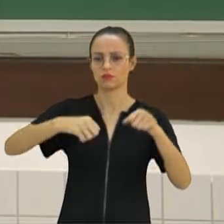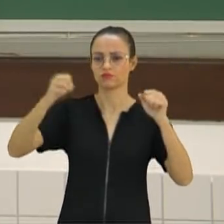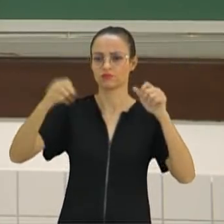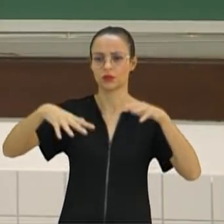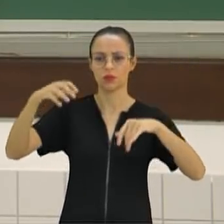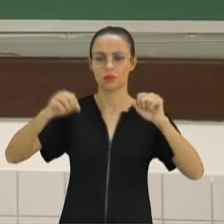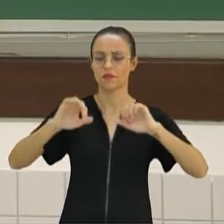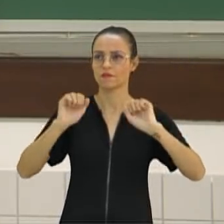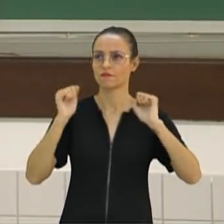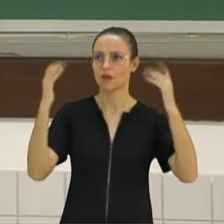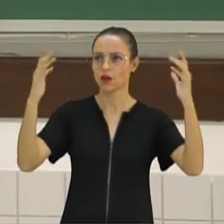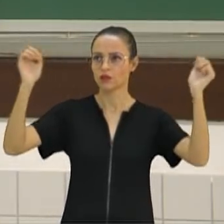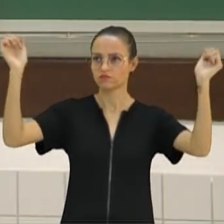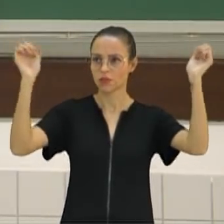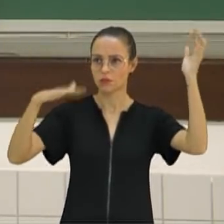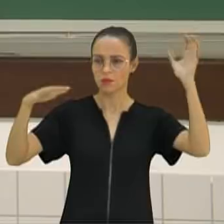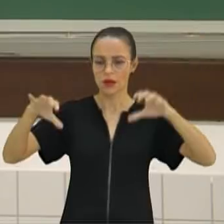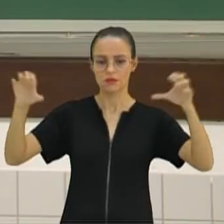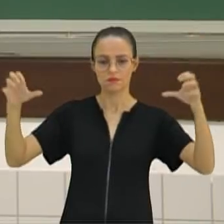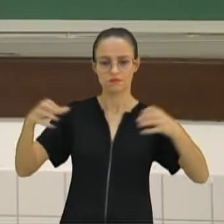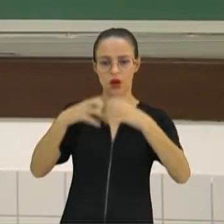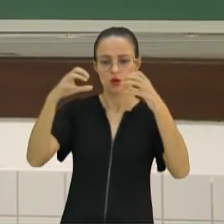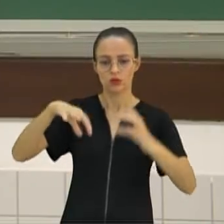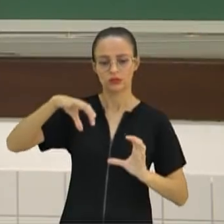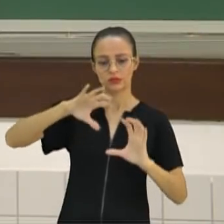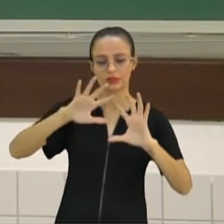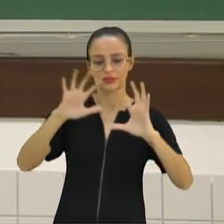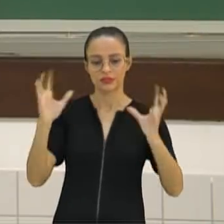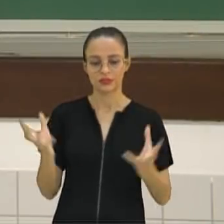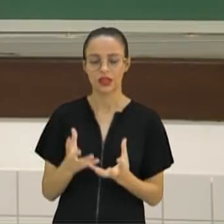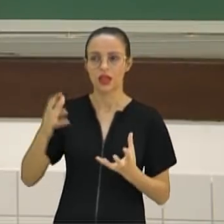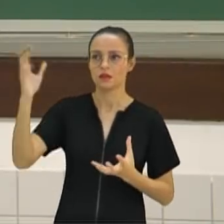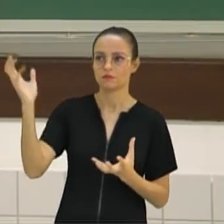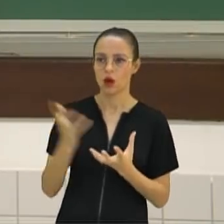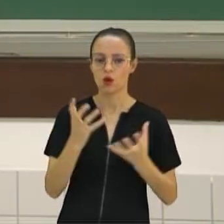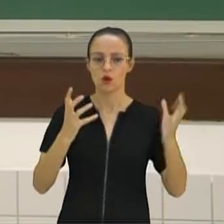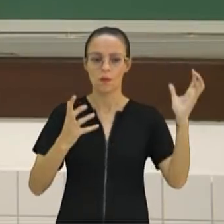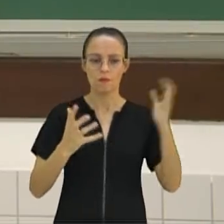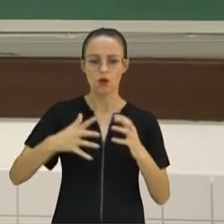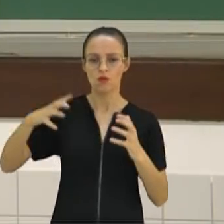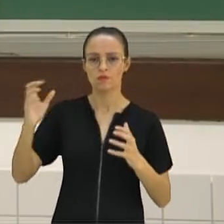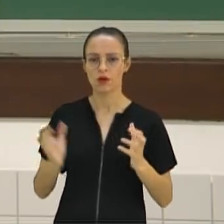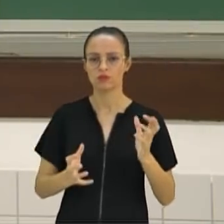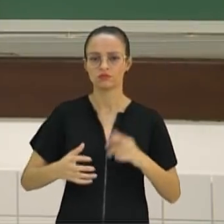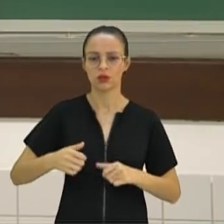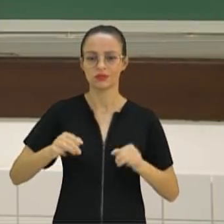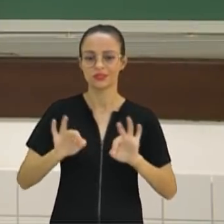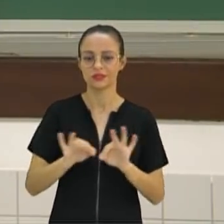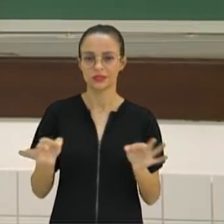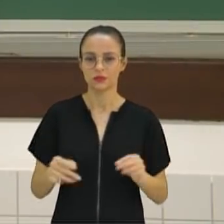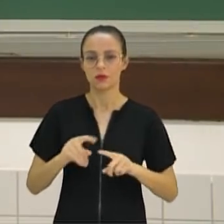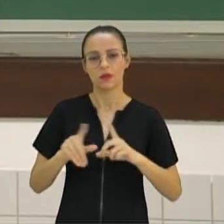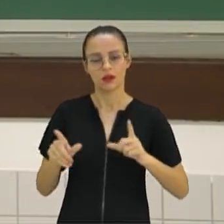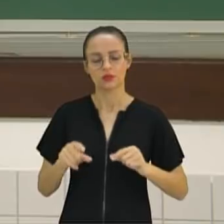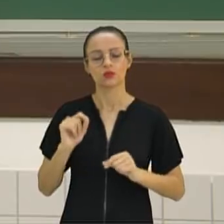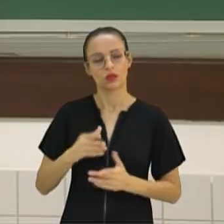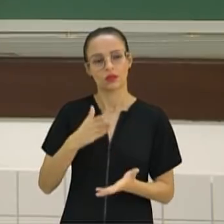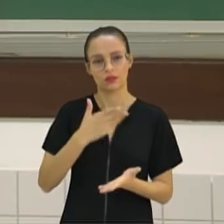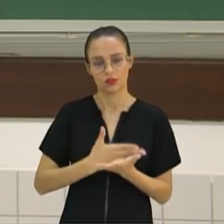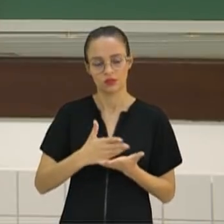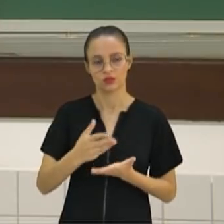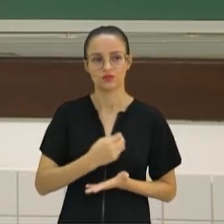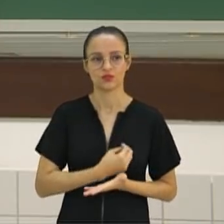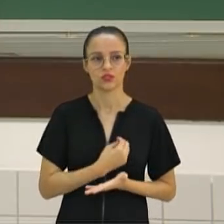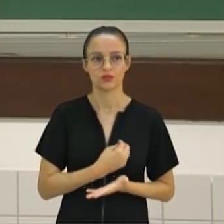vindos do espaço que se chocaram contra a Terra, trazendo pequenas formas simples, mas iniciais de